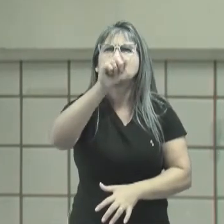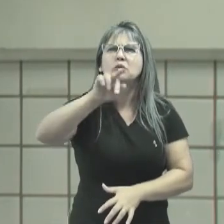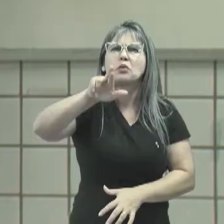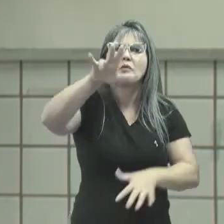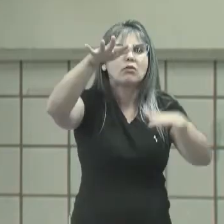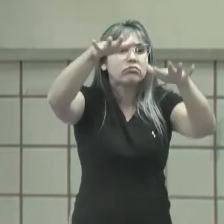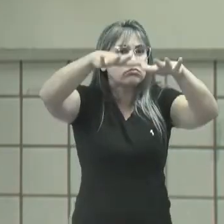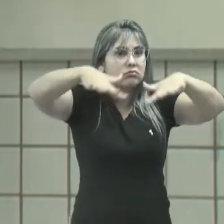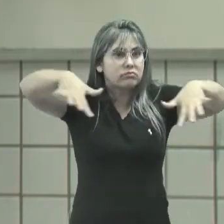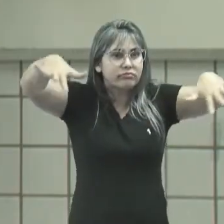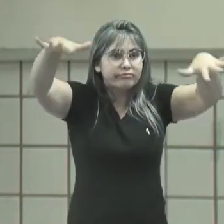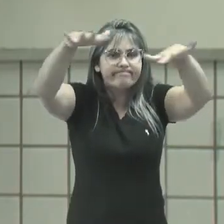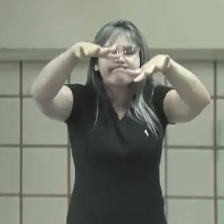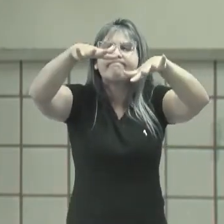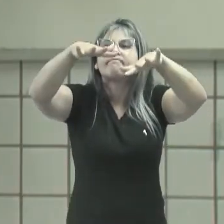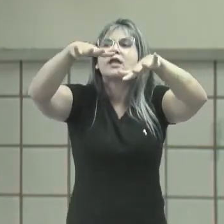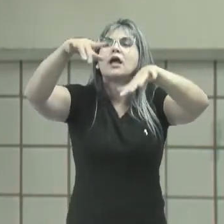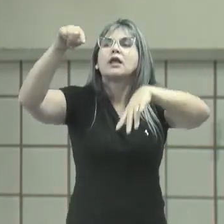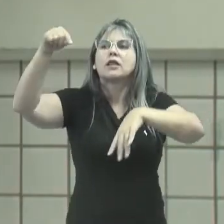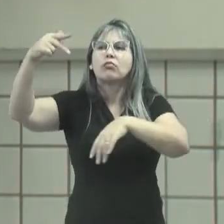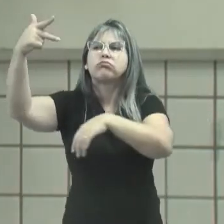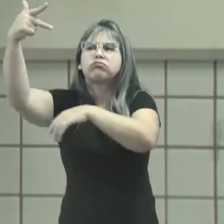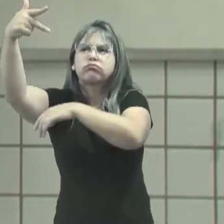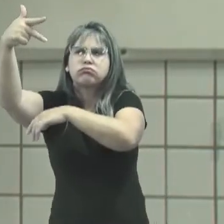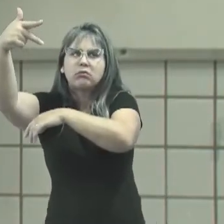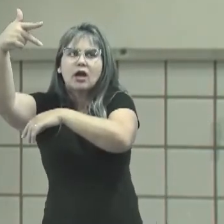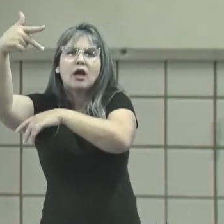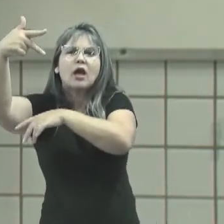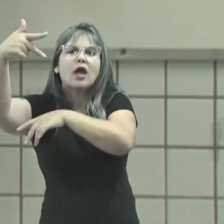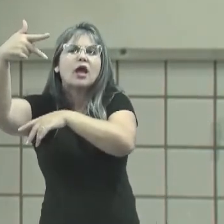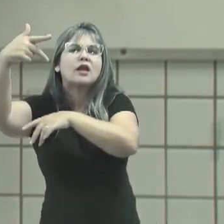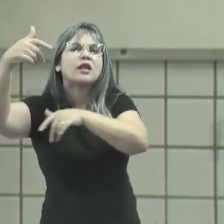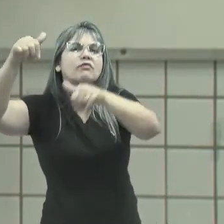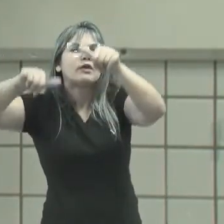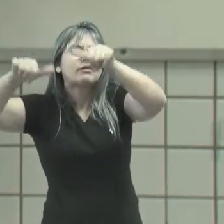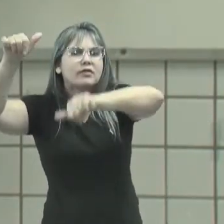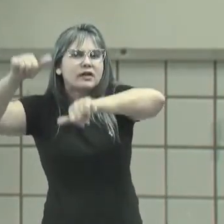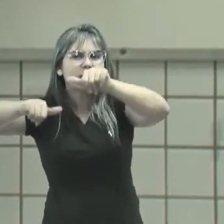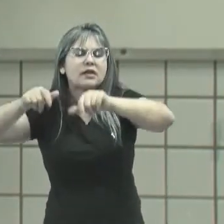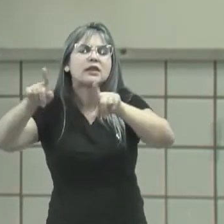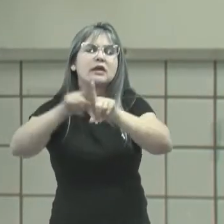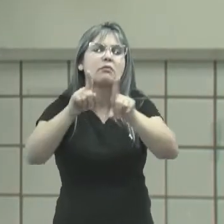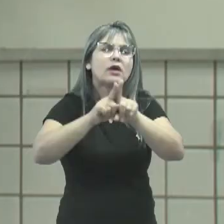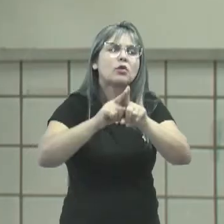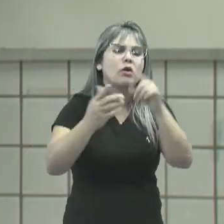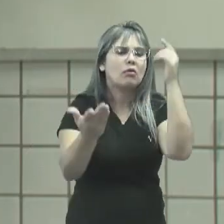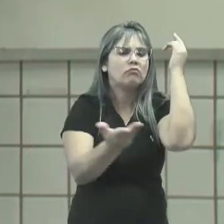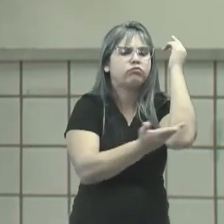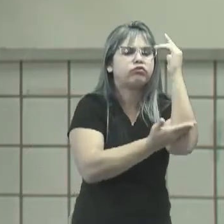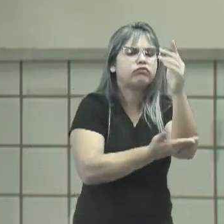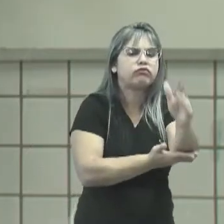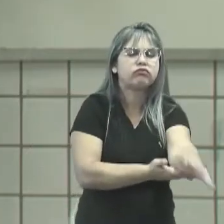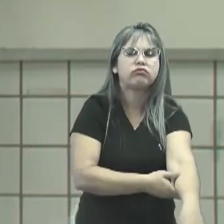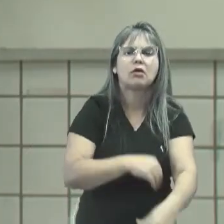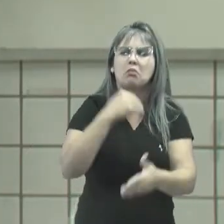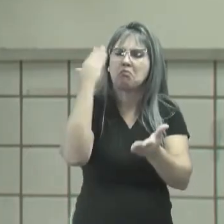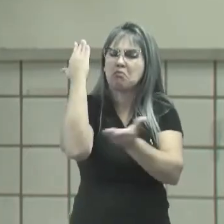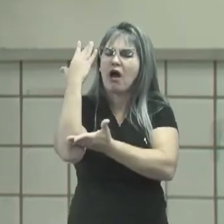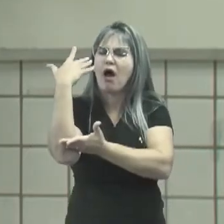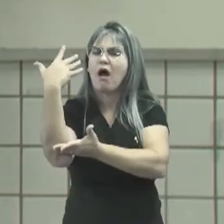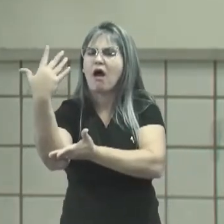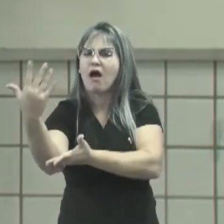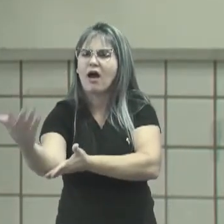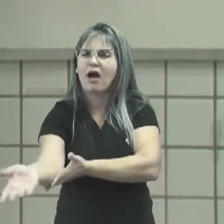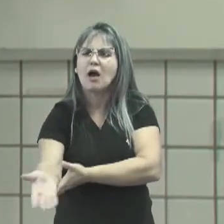várias informações, desmatamentos, né? Várias informações para que esse órgão possa gerenciar